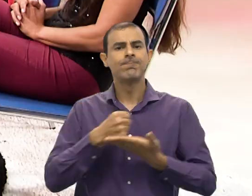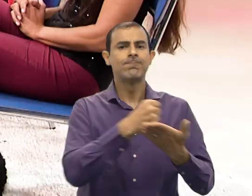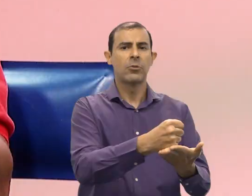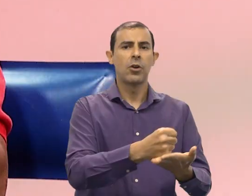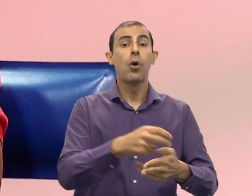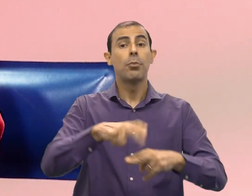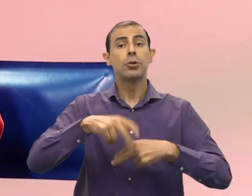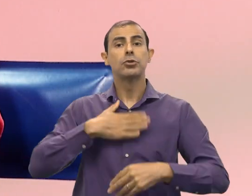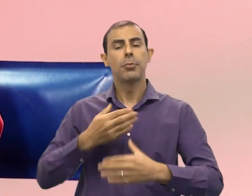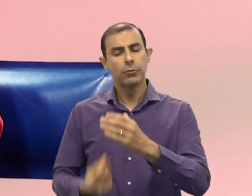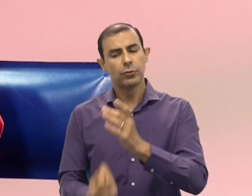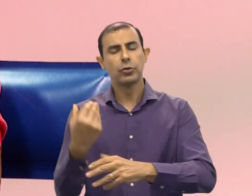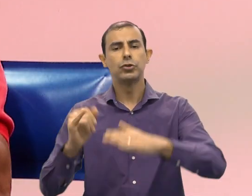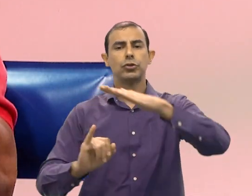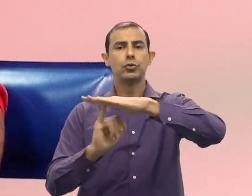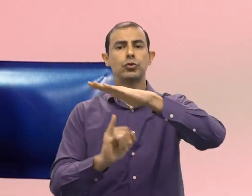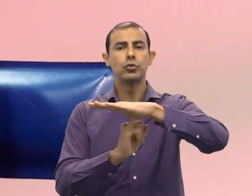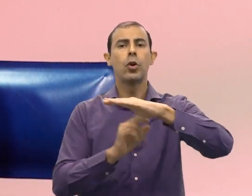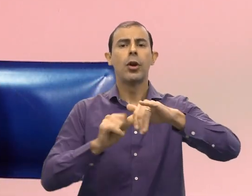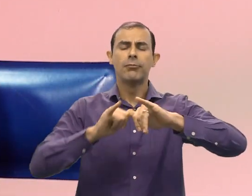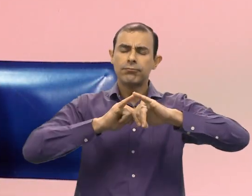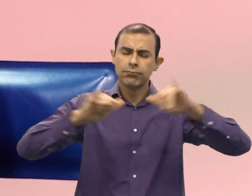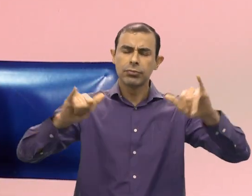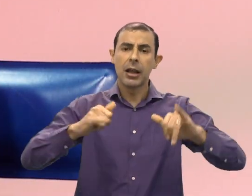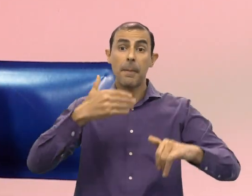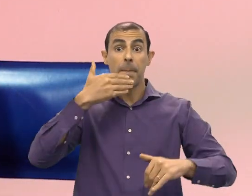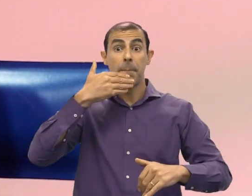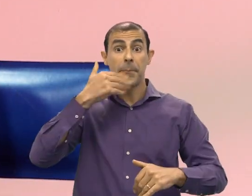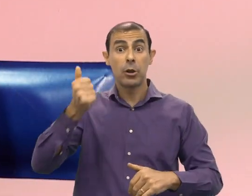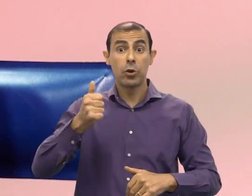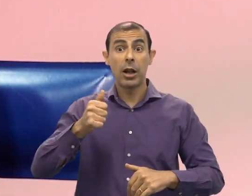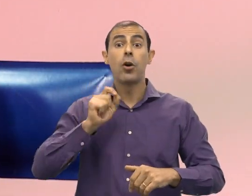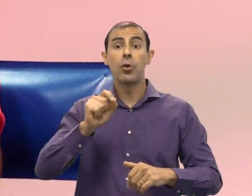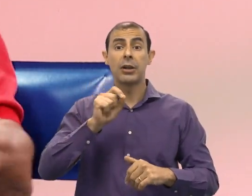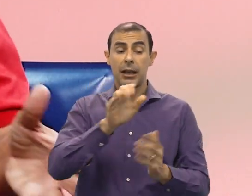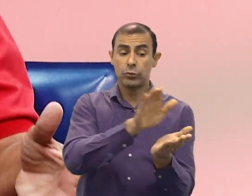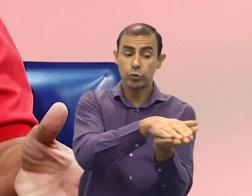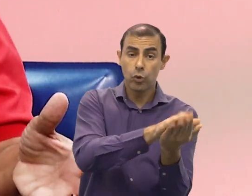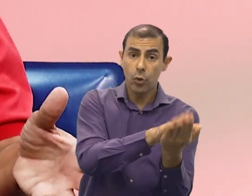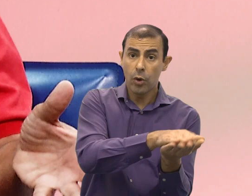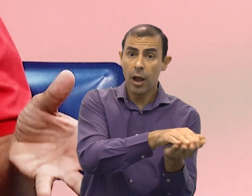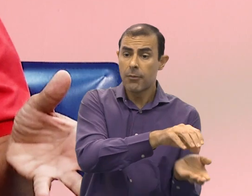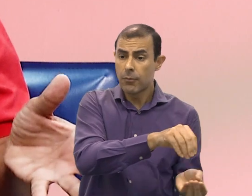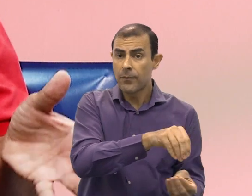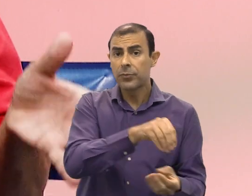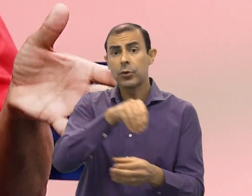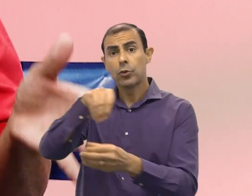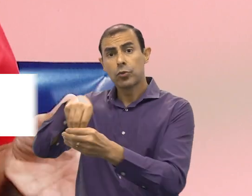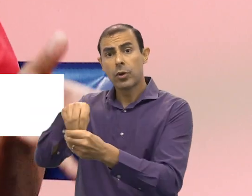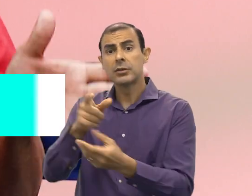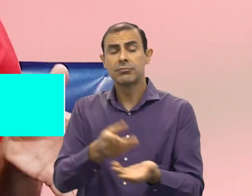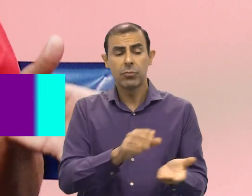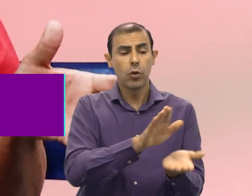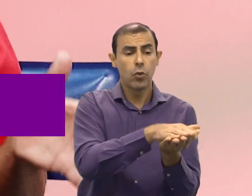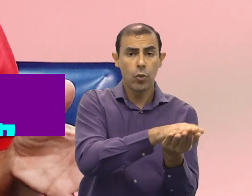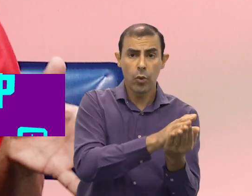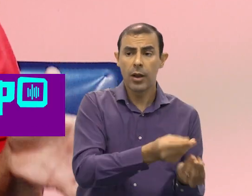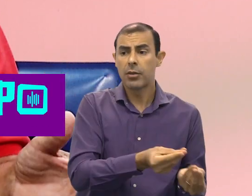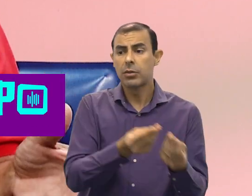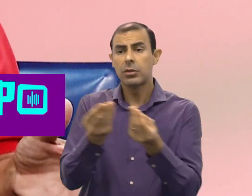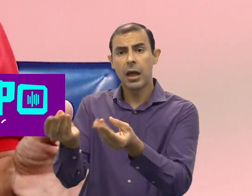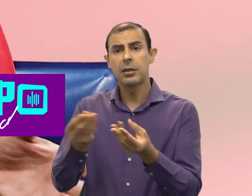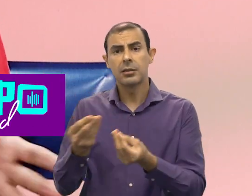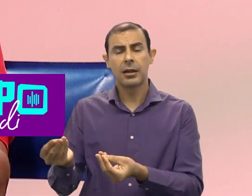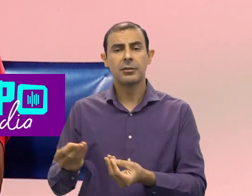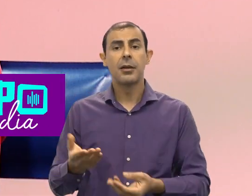melhorando a conscientização e melhorando a efetividade em volume de doadores. Ano passado com o Instituto realizamos 612 ações em